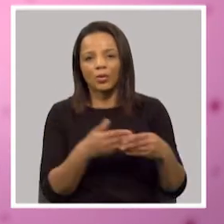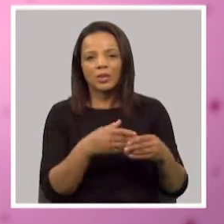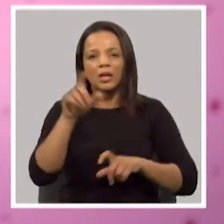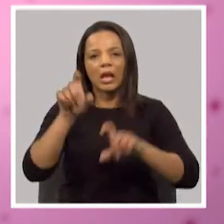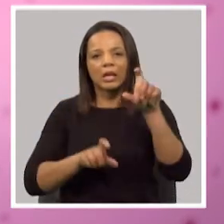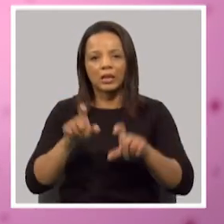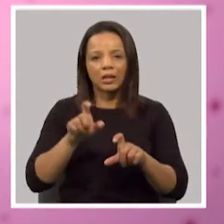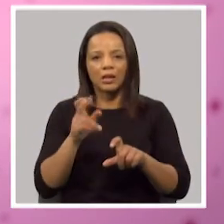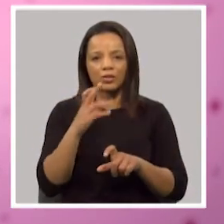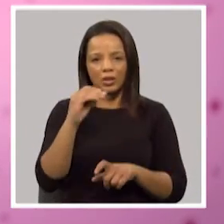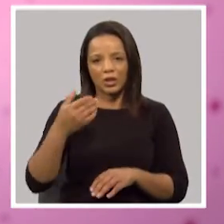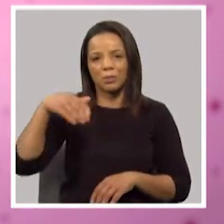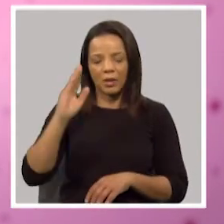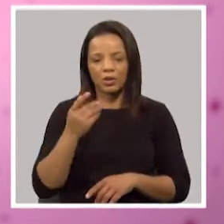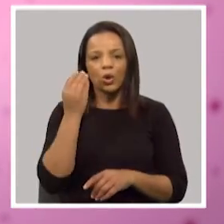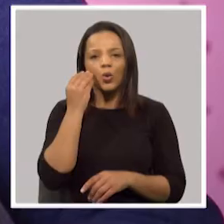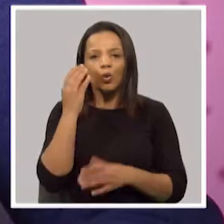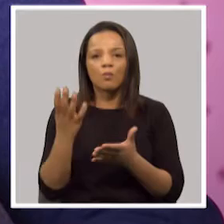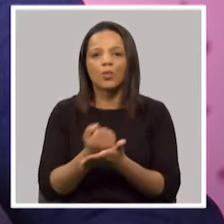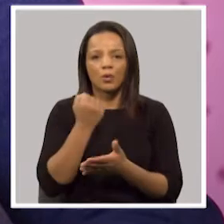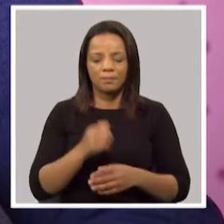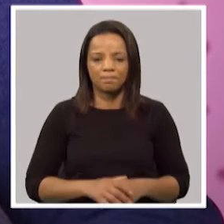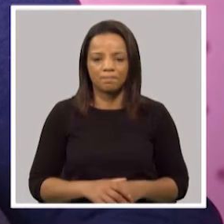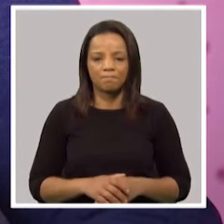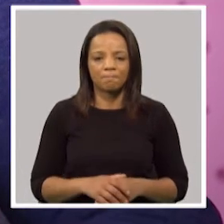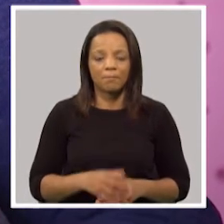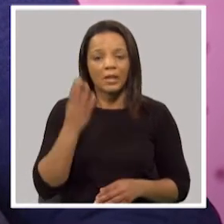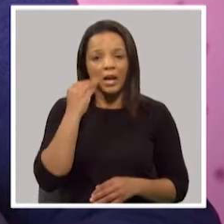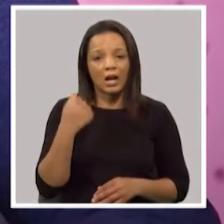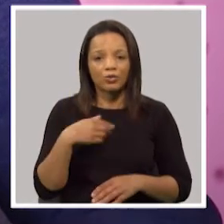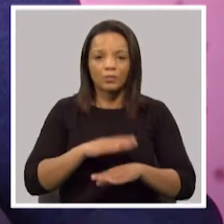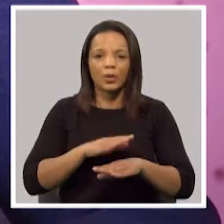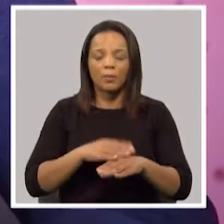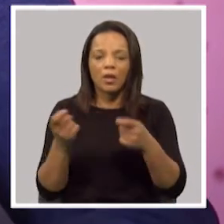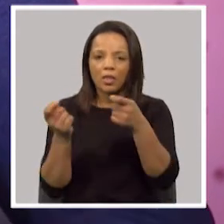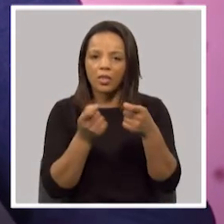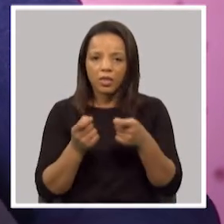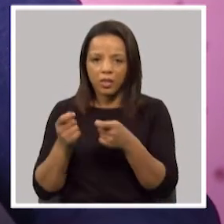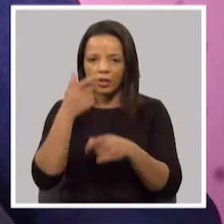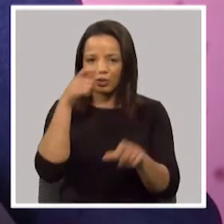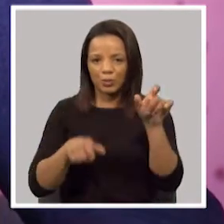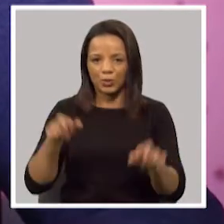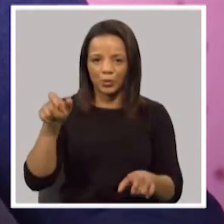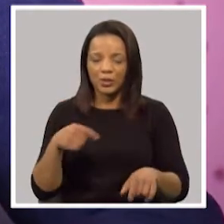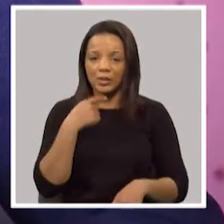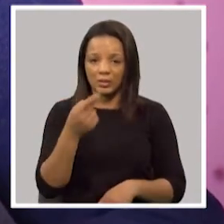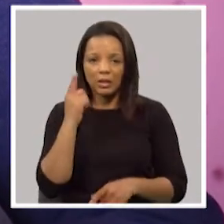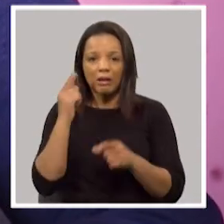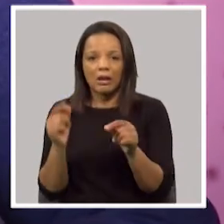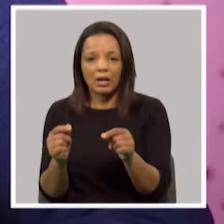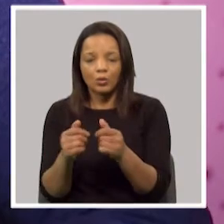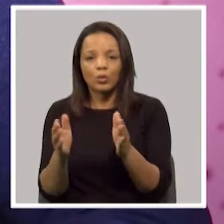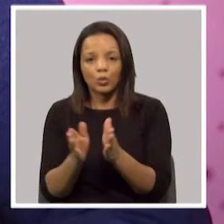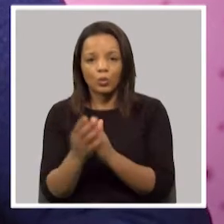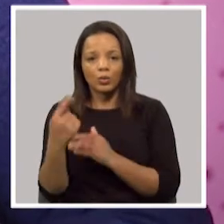que é que torna um programa líder de audiências? Acho que é a proximidade com as pessoas, aquilo que estávamos a dizer, que sim, a